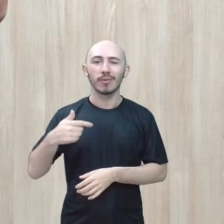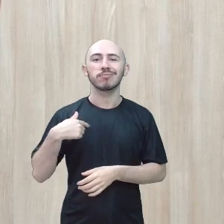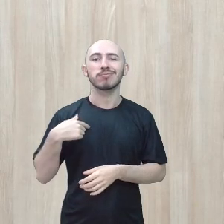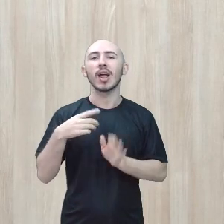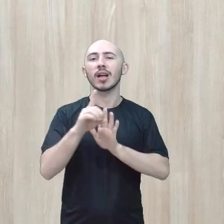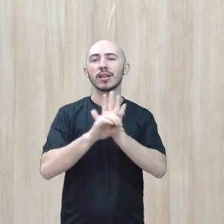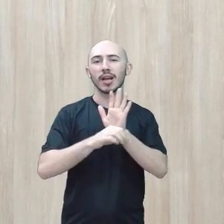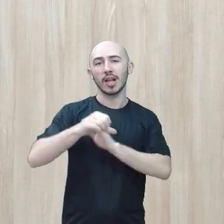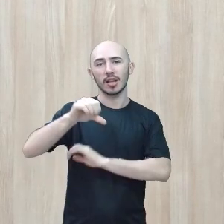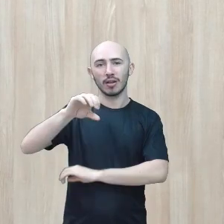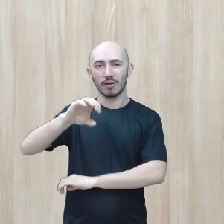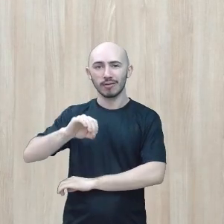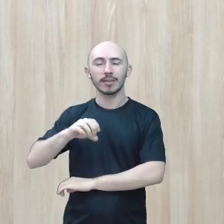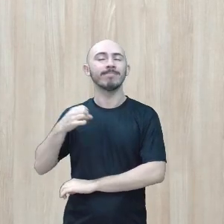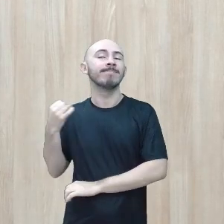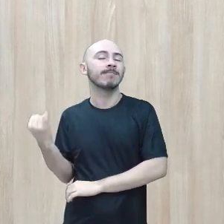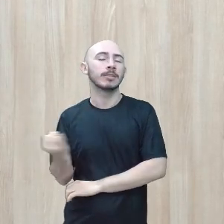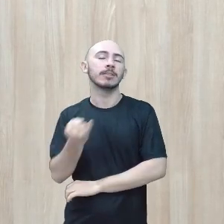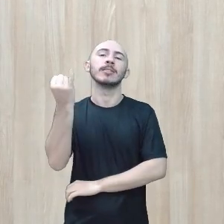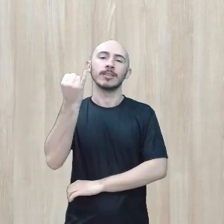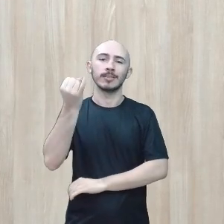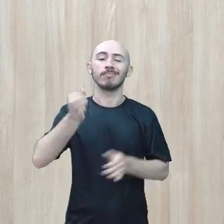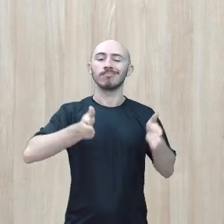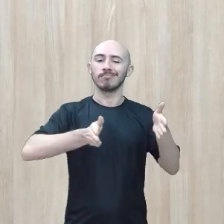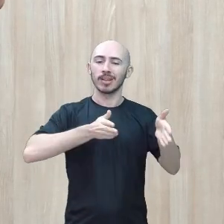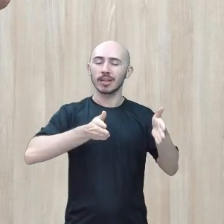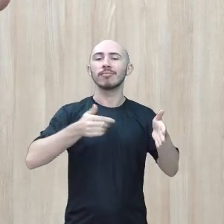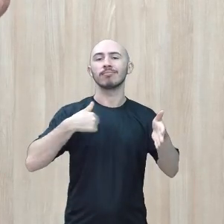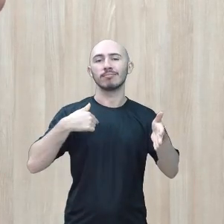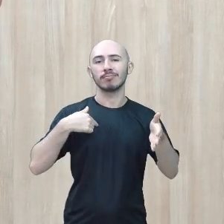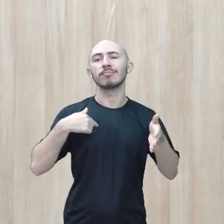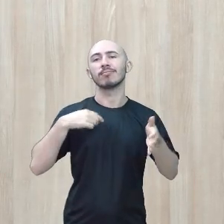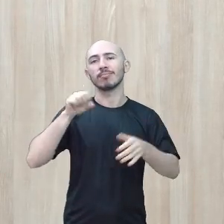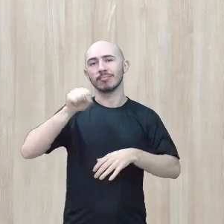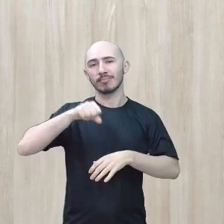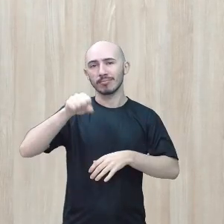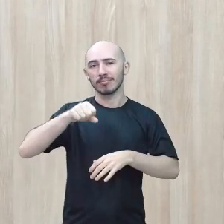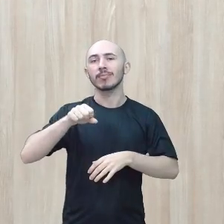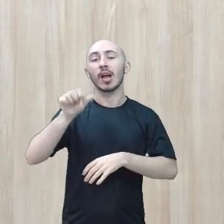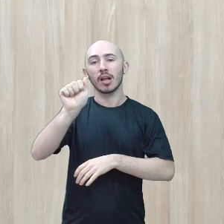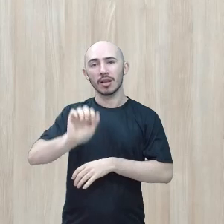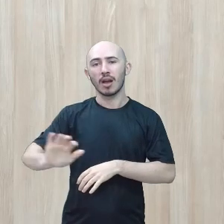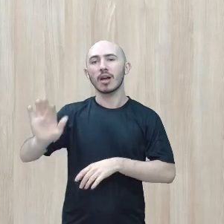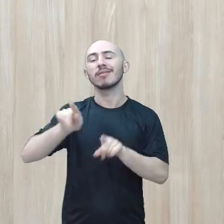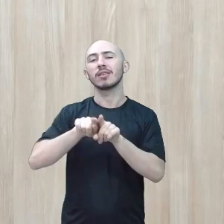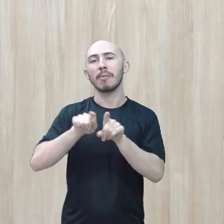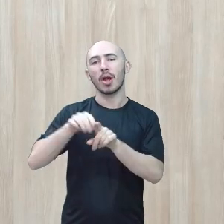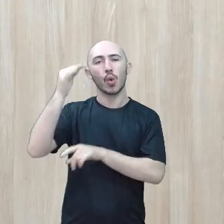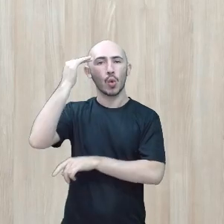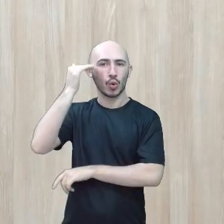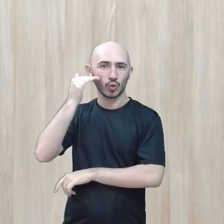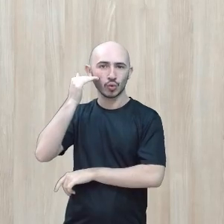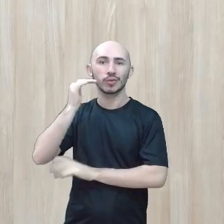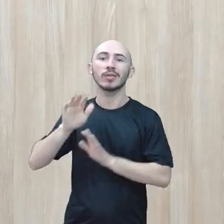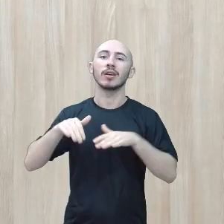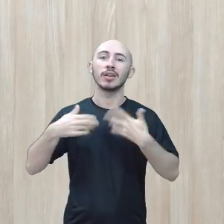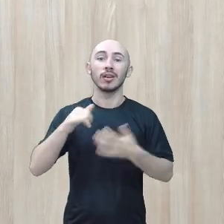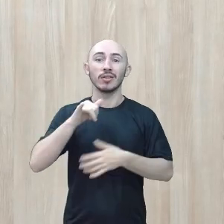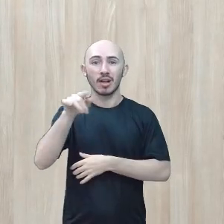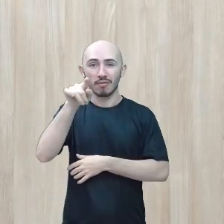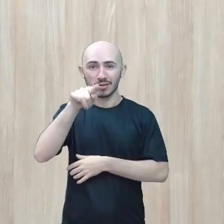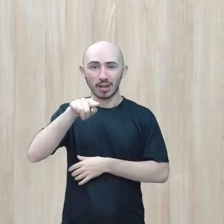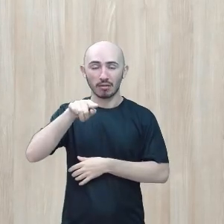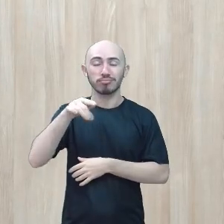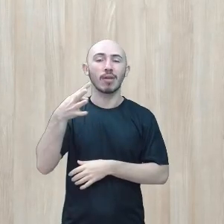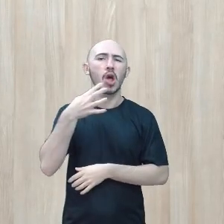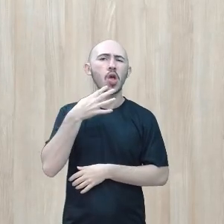90 ela foi extremamente importante, né, em vários sentidos, tanto para a Ásia como para a Coreia do Sul. Inclusive, se você quer saber